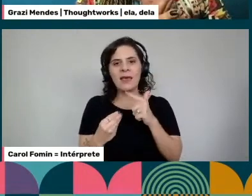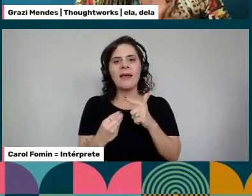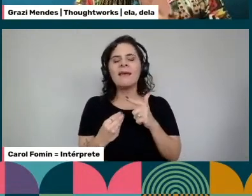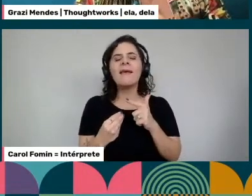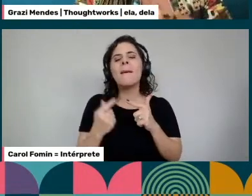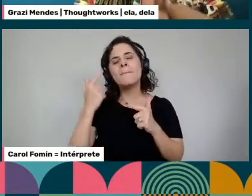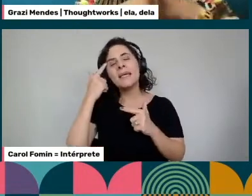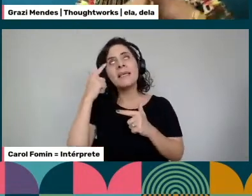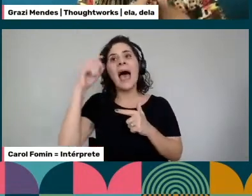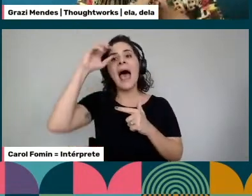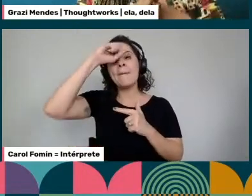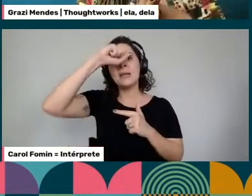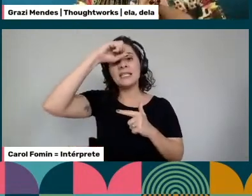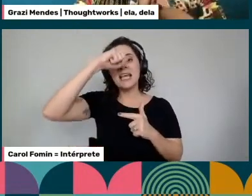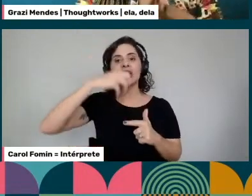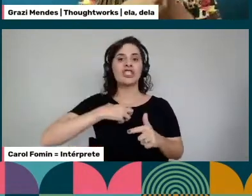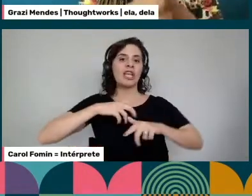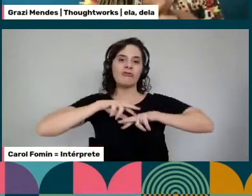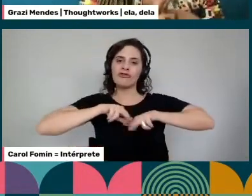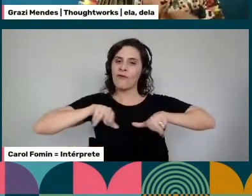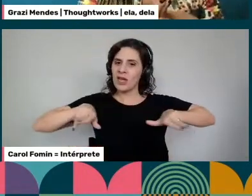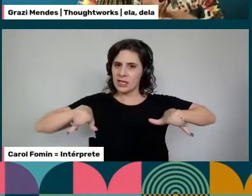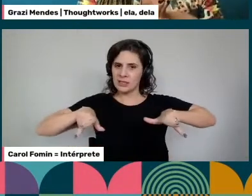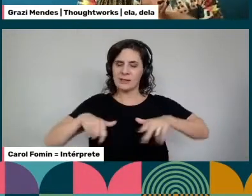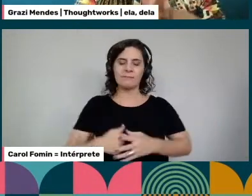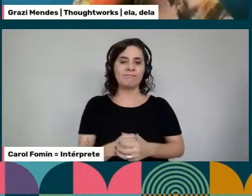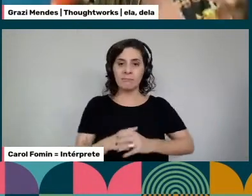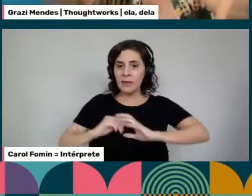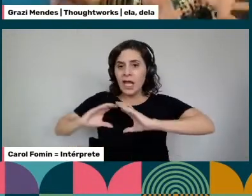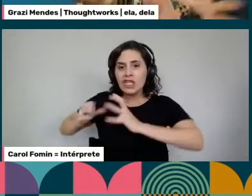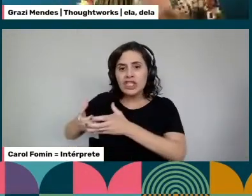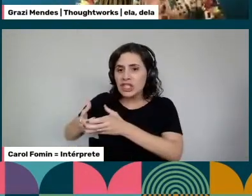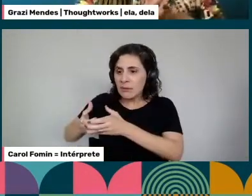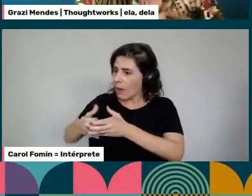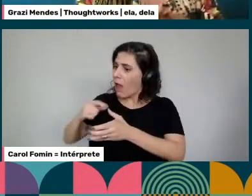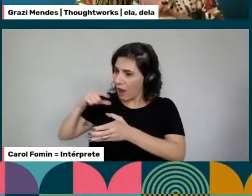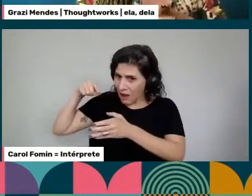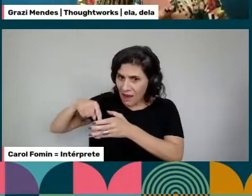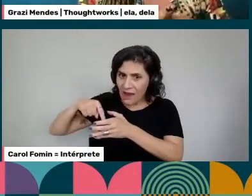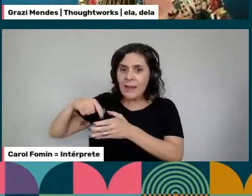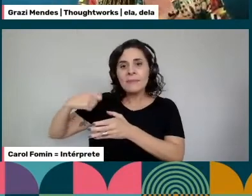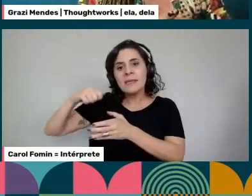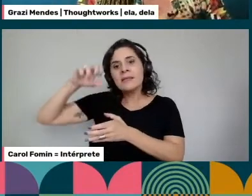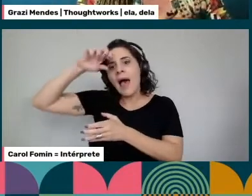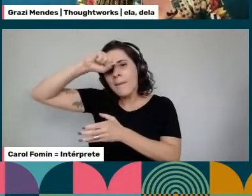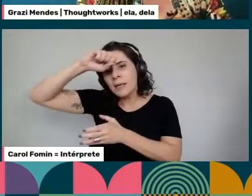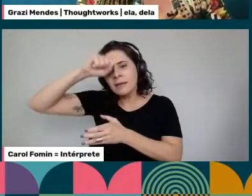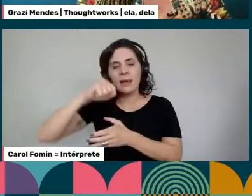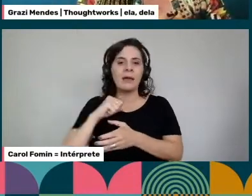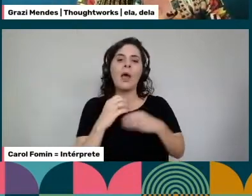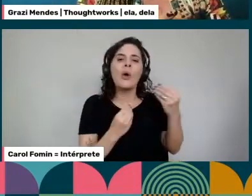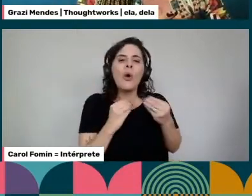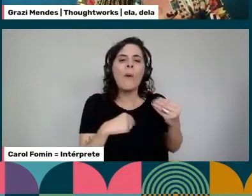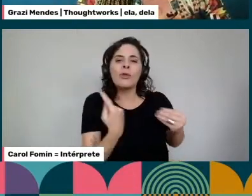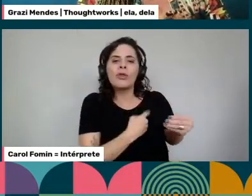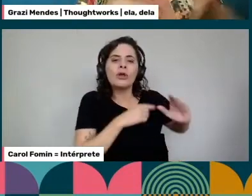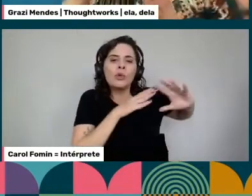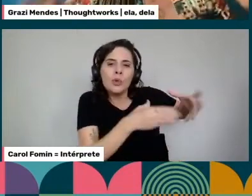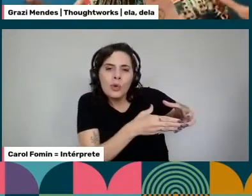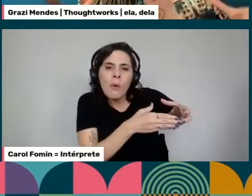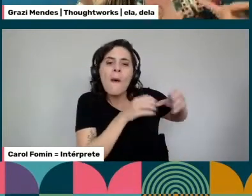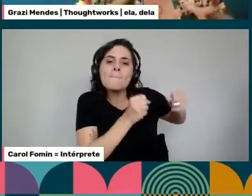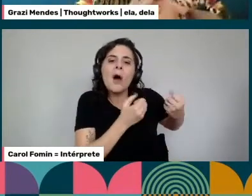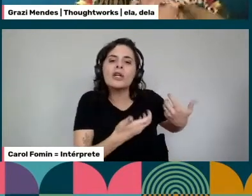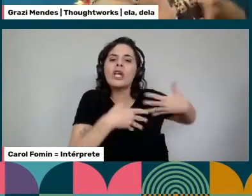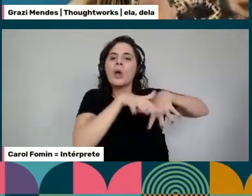aprendendo. Né? Então, os times estão aprendendo como que a gente pode ser um time mais inclusivo. Né? Como que a gente